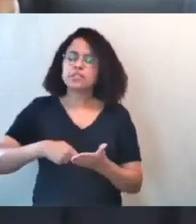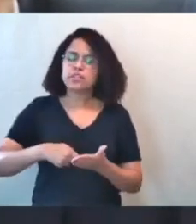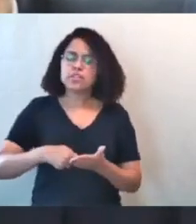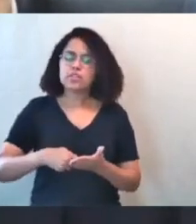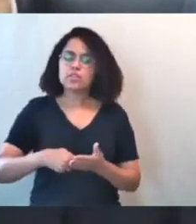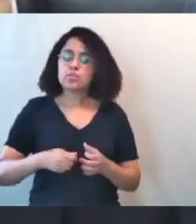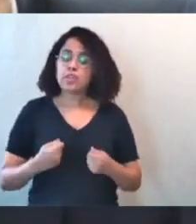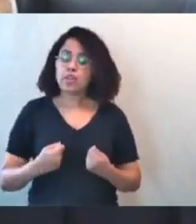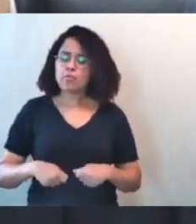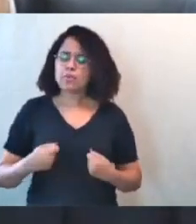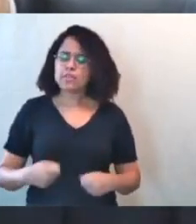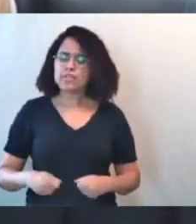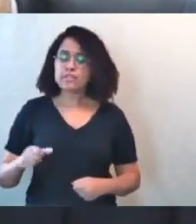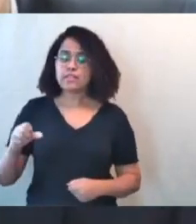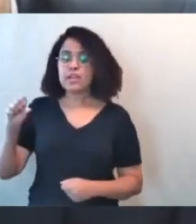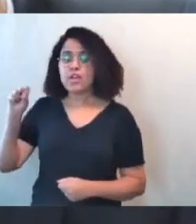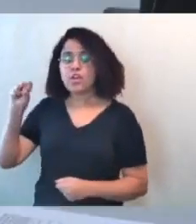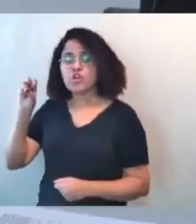Pois é. Né?